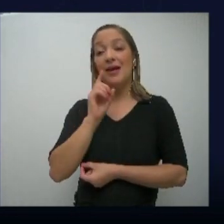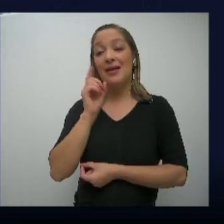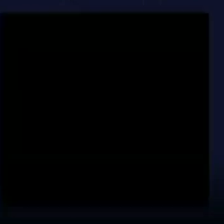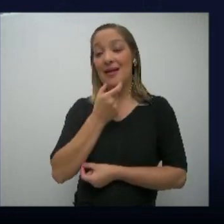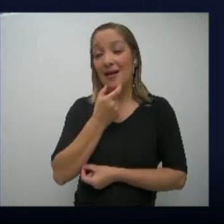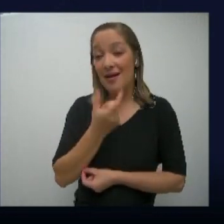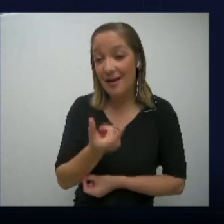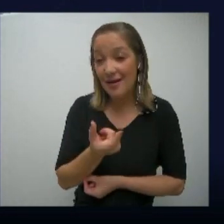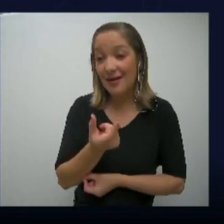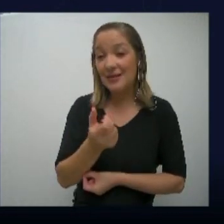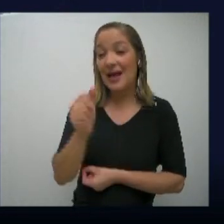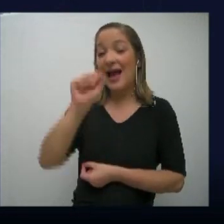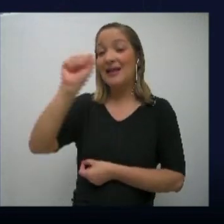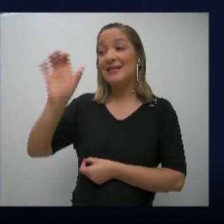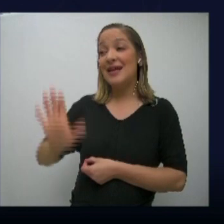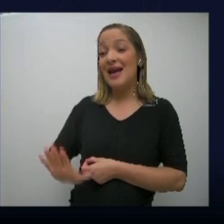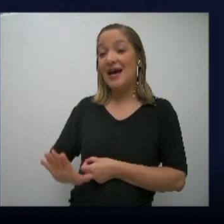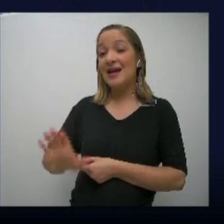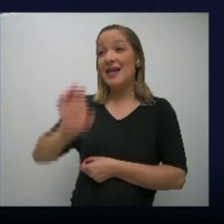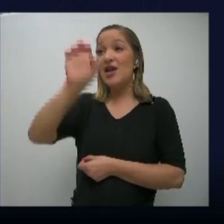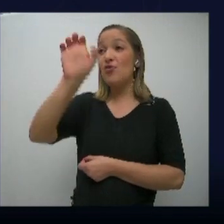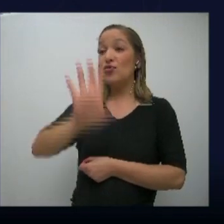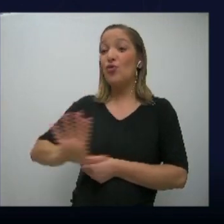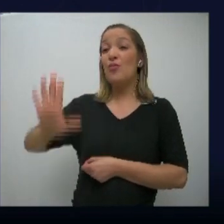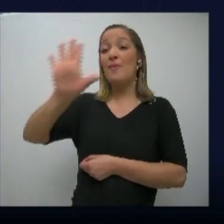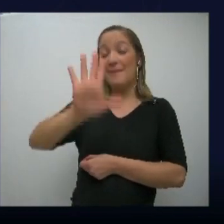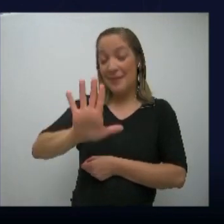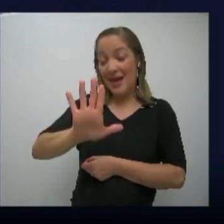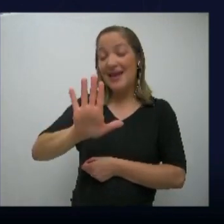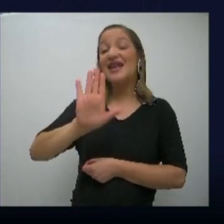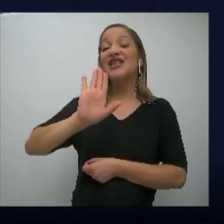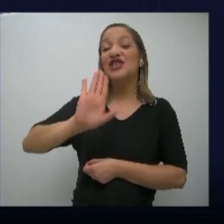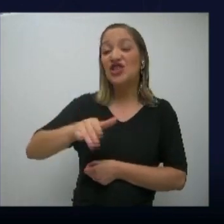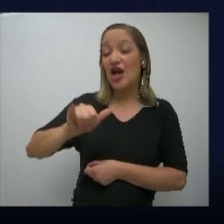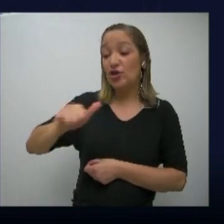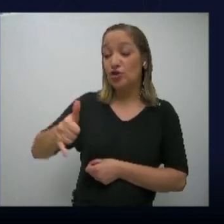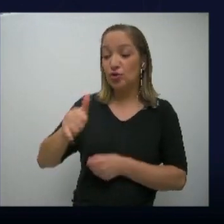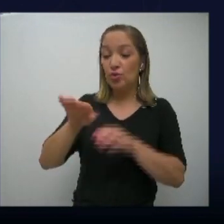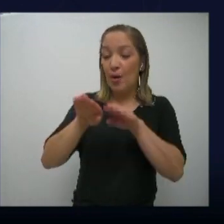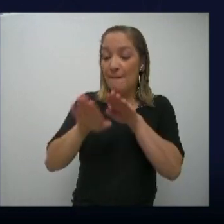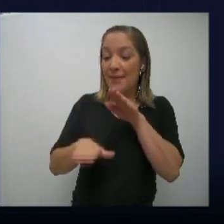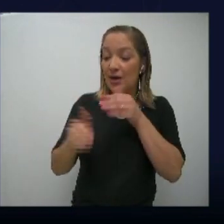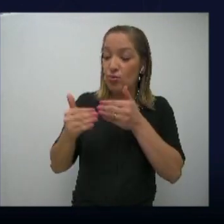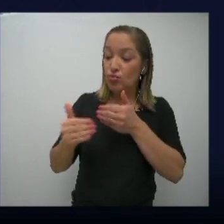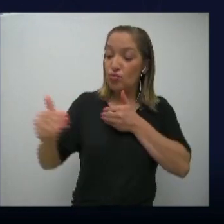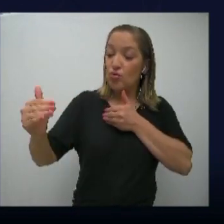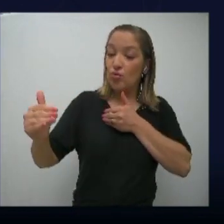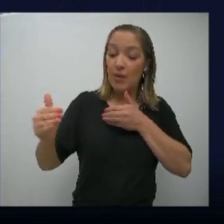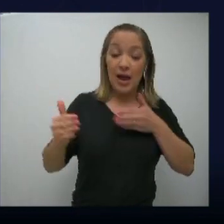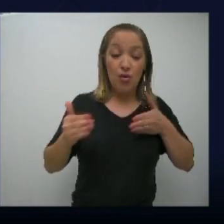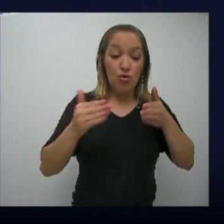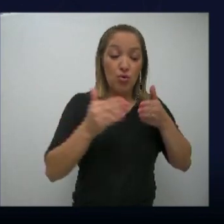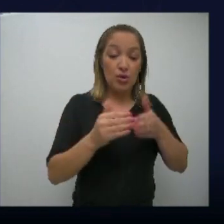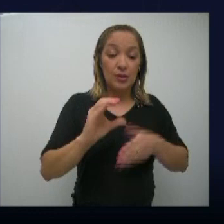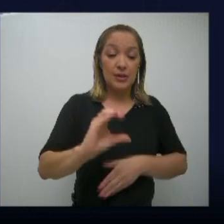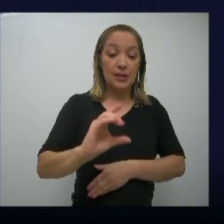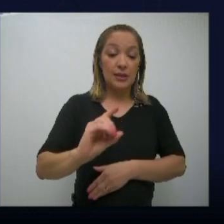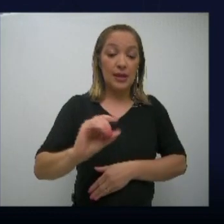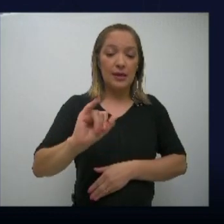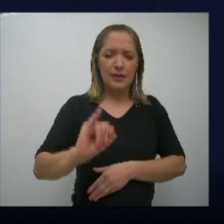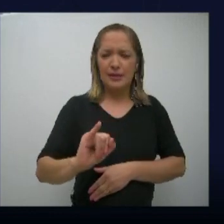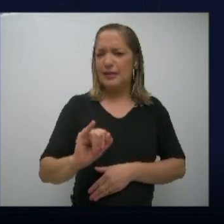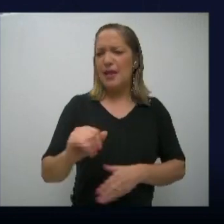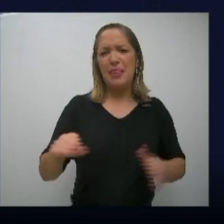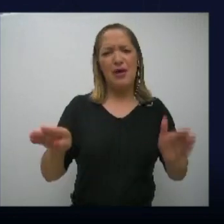que já tiveram juros longos ela é juros baixos a longo prazo a concentração em CDI é bom